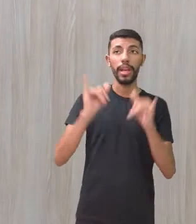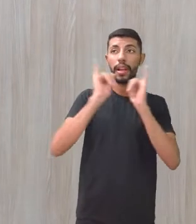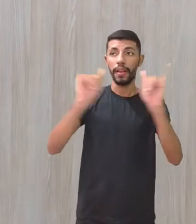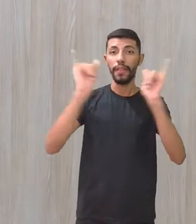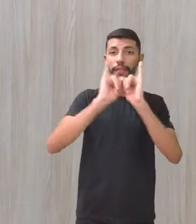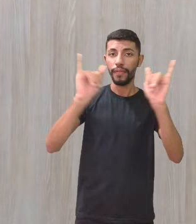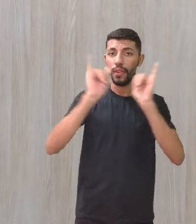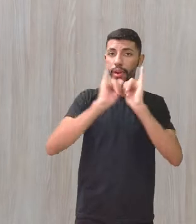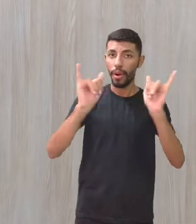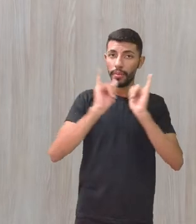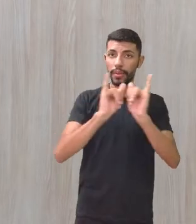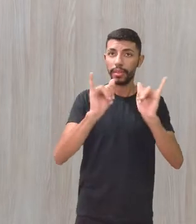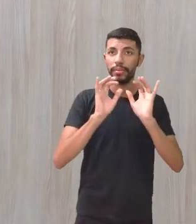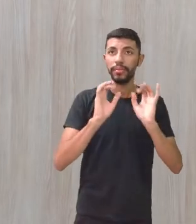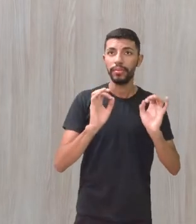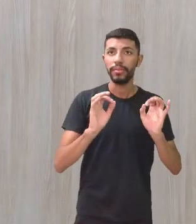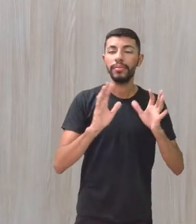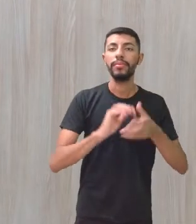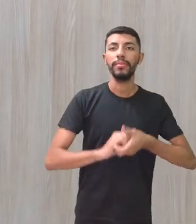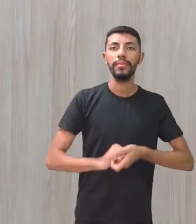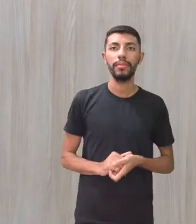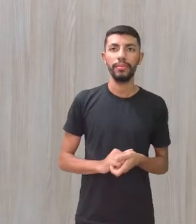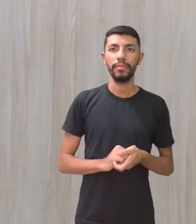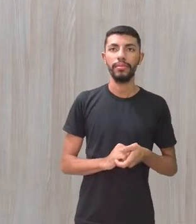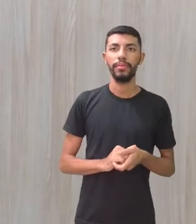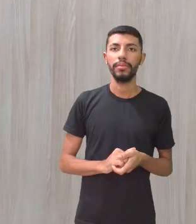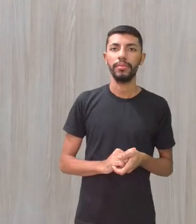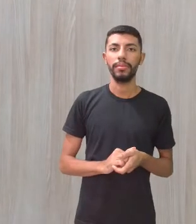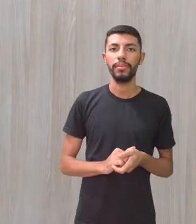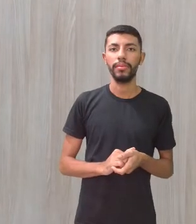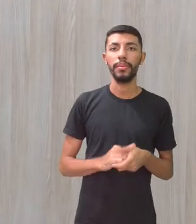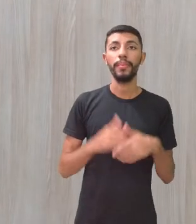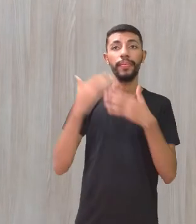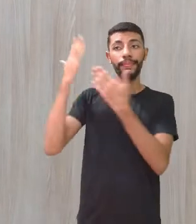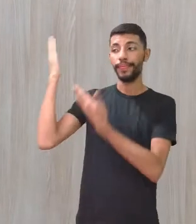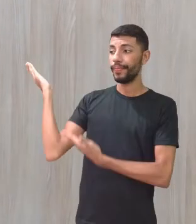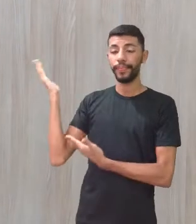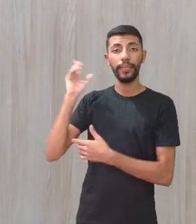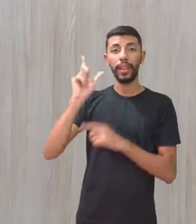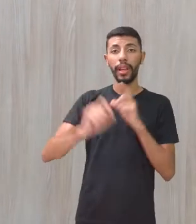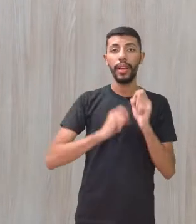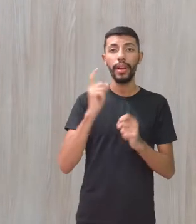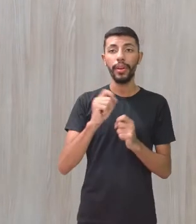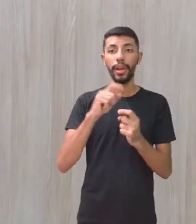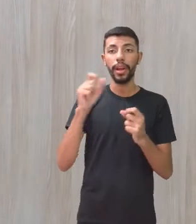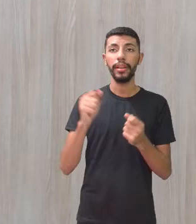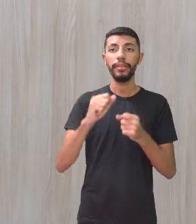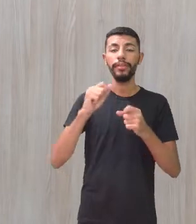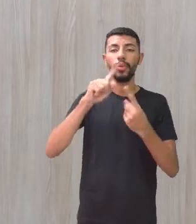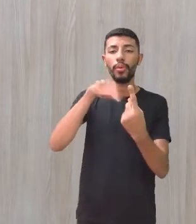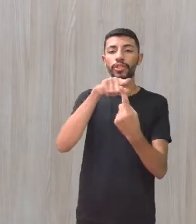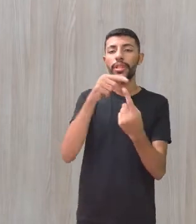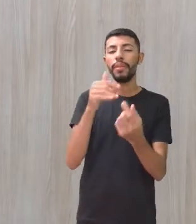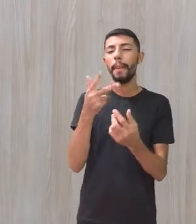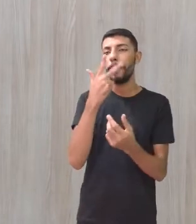Assista esse curta que está em cartaz. Não é bem assim. Nesse cartaz, ele funciona mais como um convite.